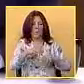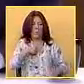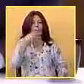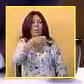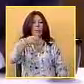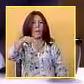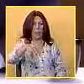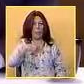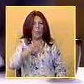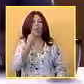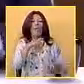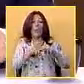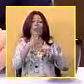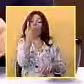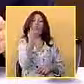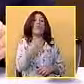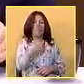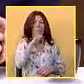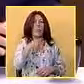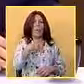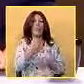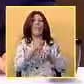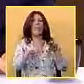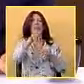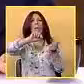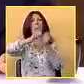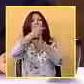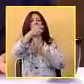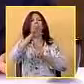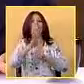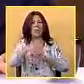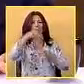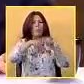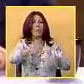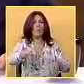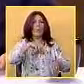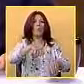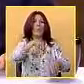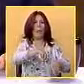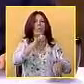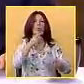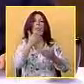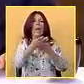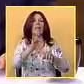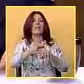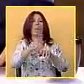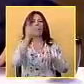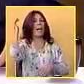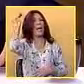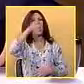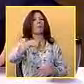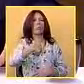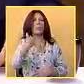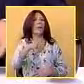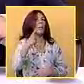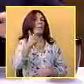PPM, um deputado, pode fazer a mudança, quer nas eleições portuguesas. Porque dá um sinal claro a uma república que vai comemorar